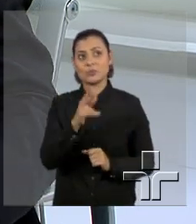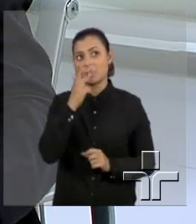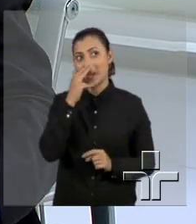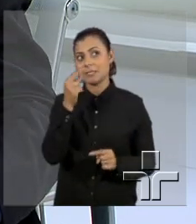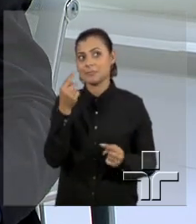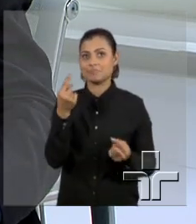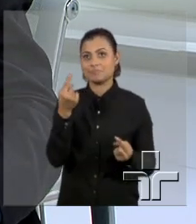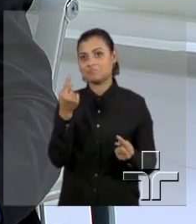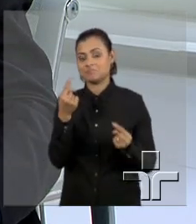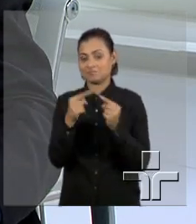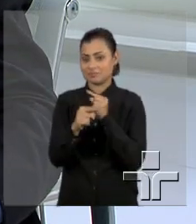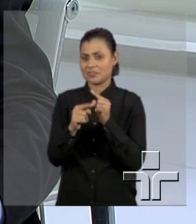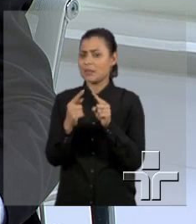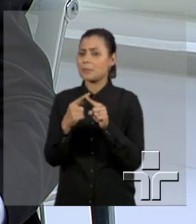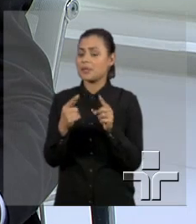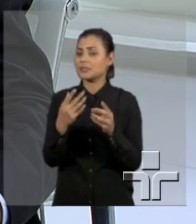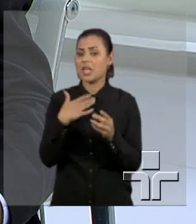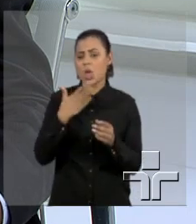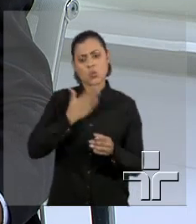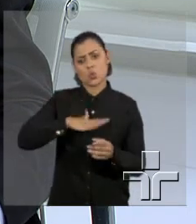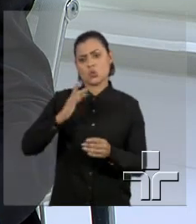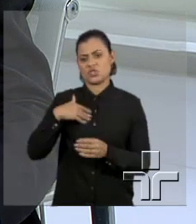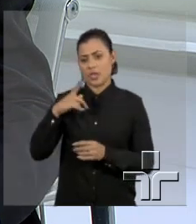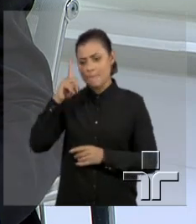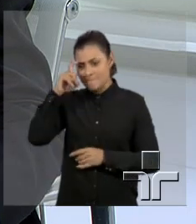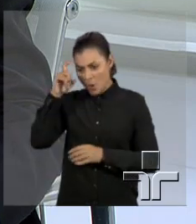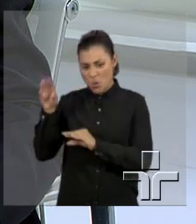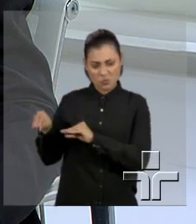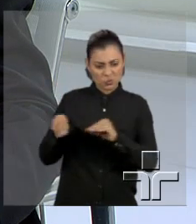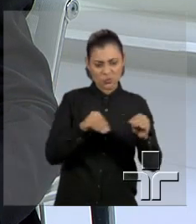Agora, eu não gostei daquela ida porque parece que ela foi